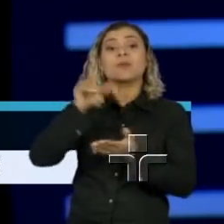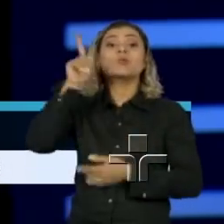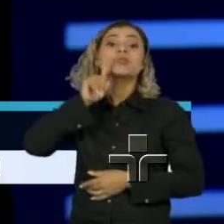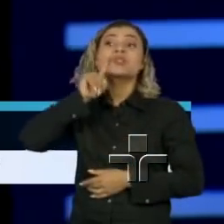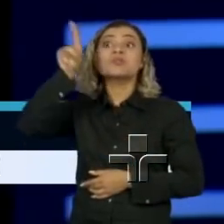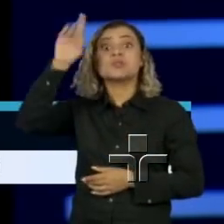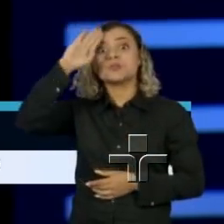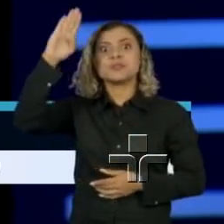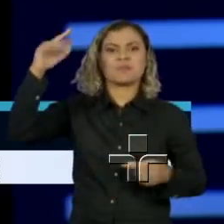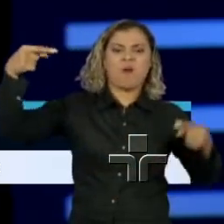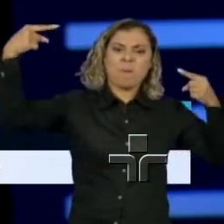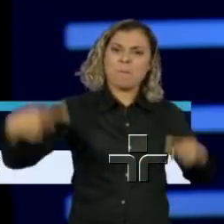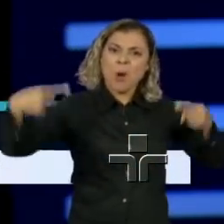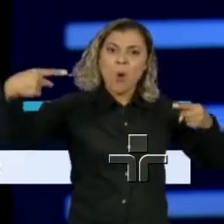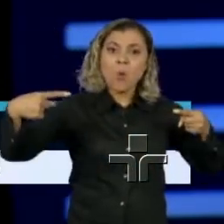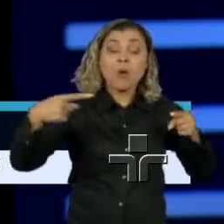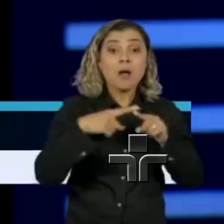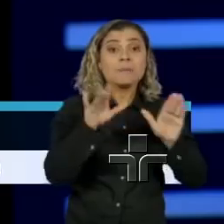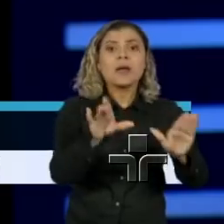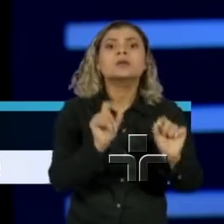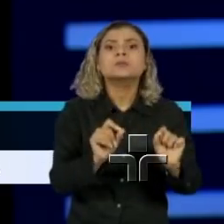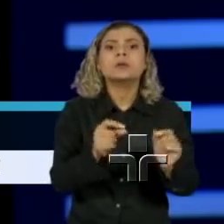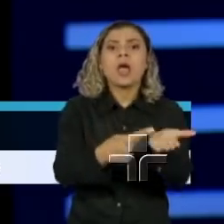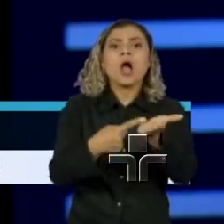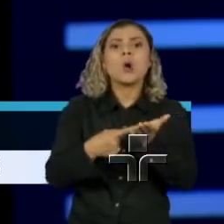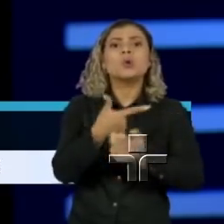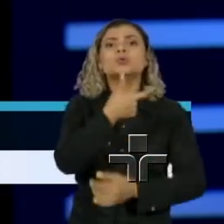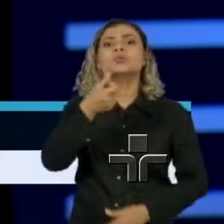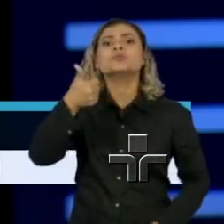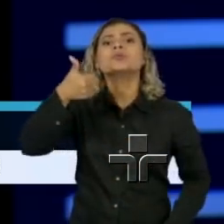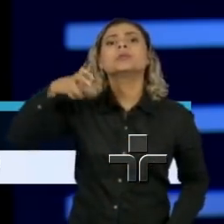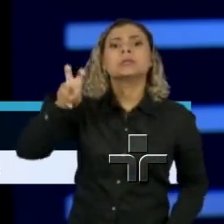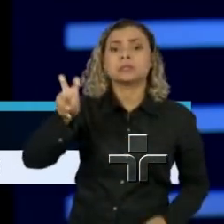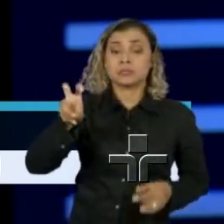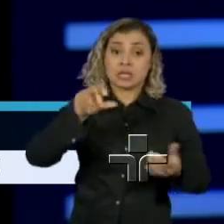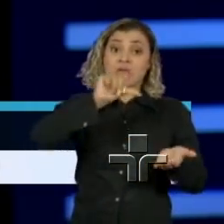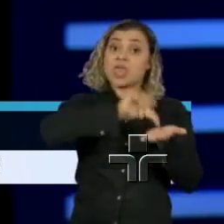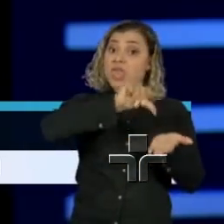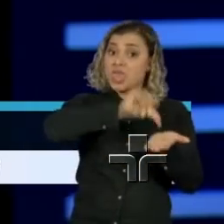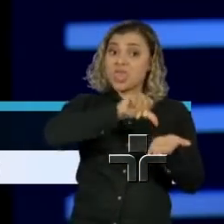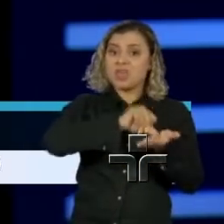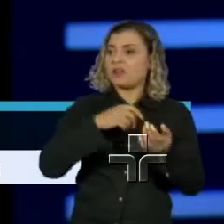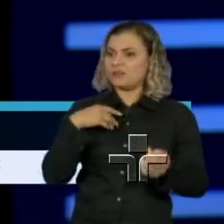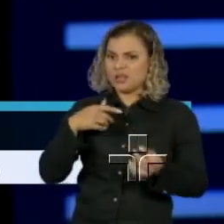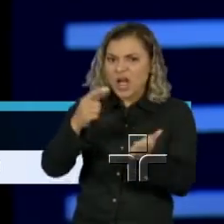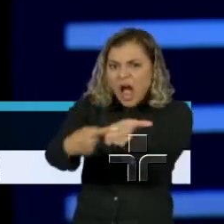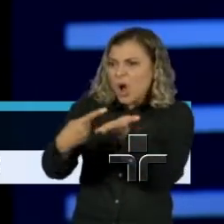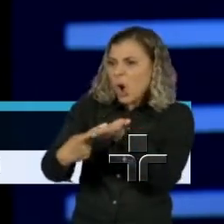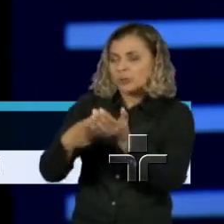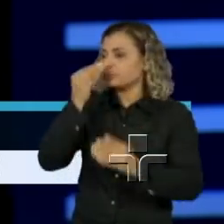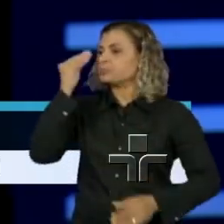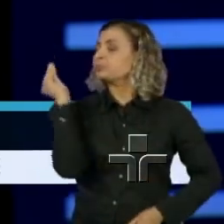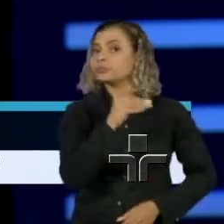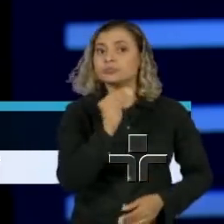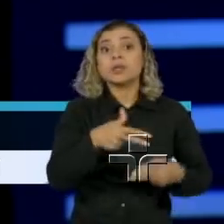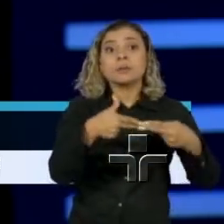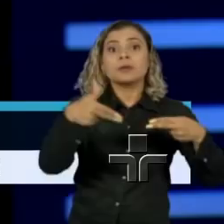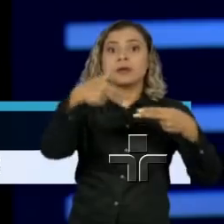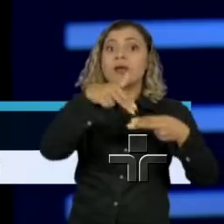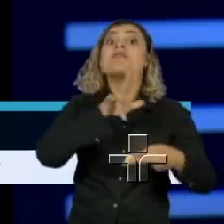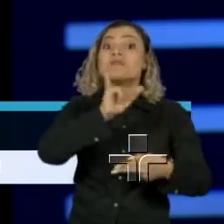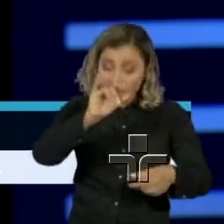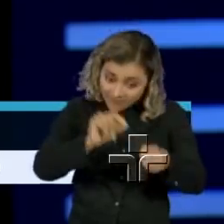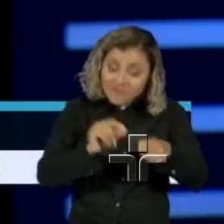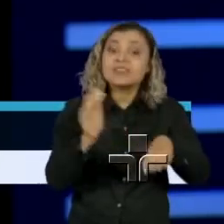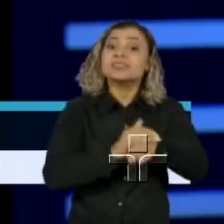Estados Unidos. Segundo, a questão do acordo de 2015, que o Irã jogou na lata do lixo, a questão da bomba atômica e vai construir sua bomba